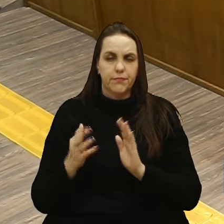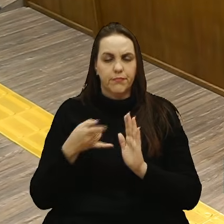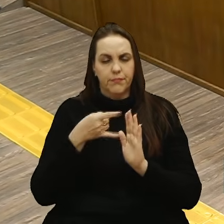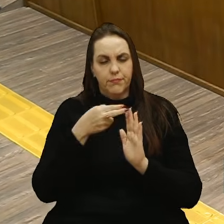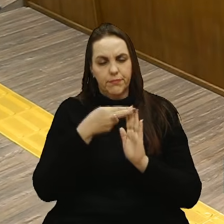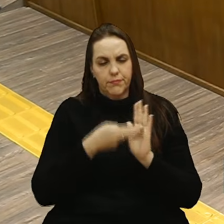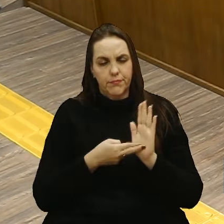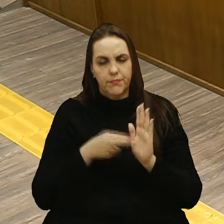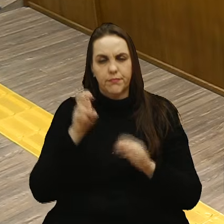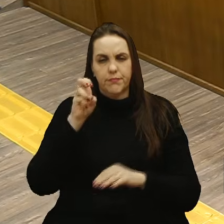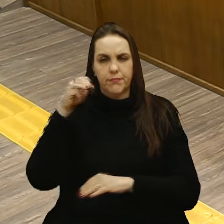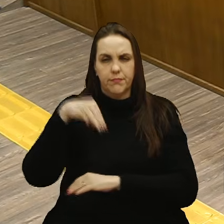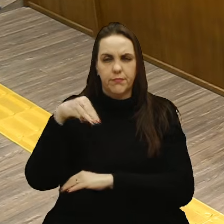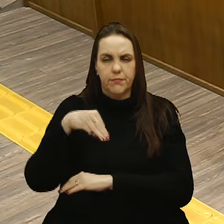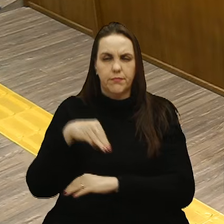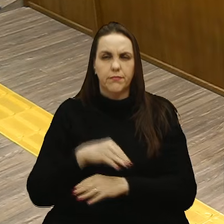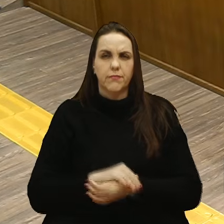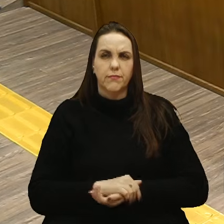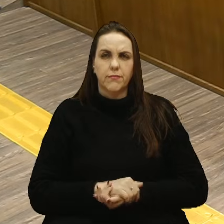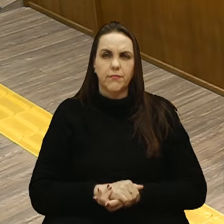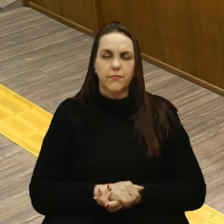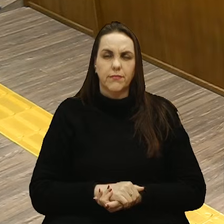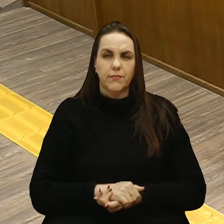até 5 minutos.